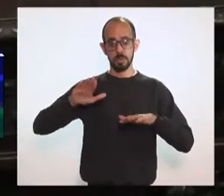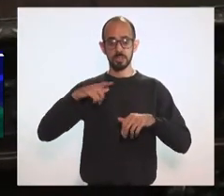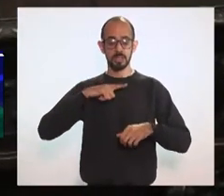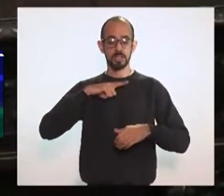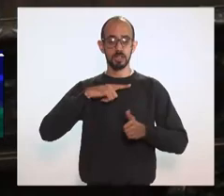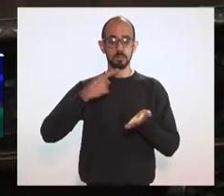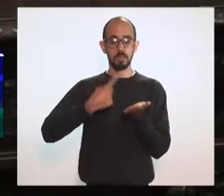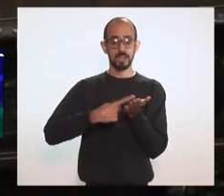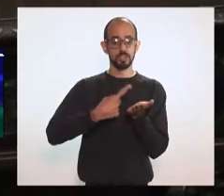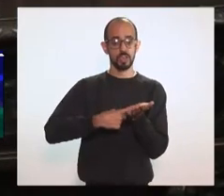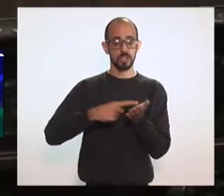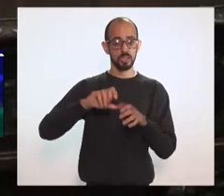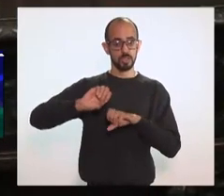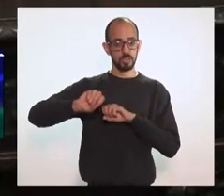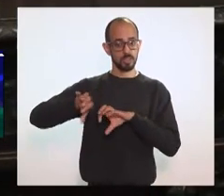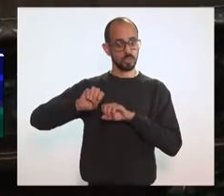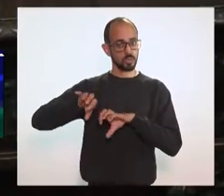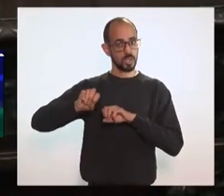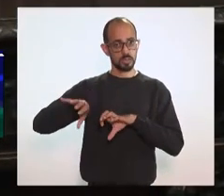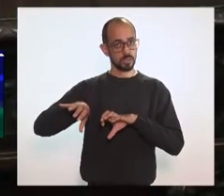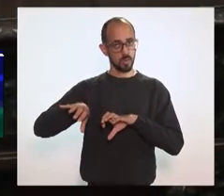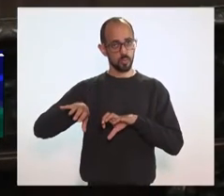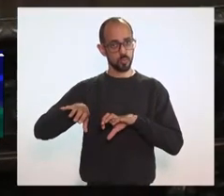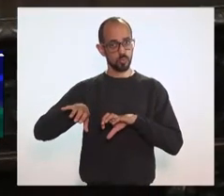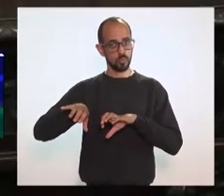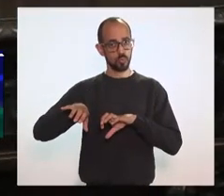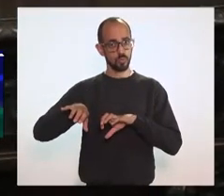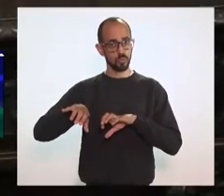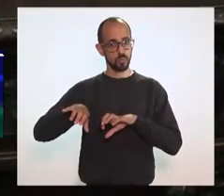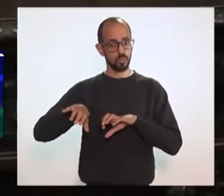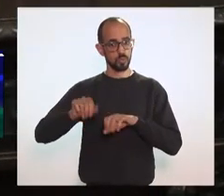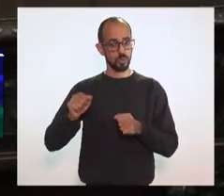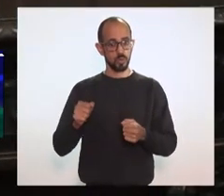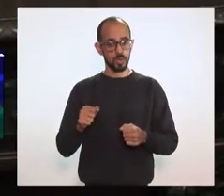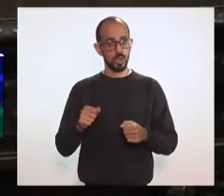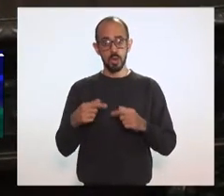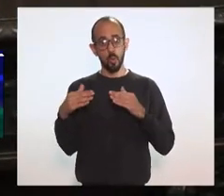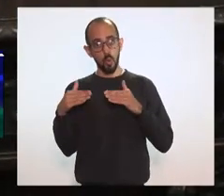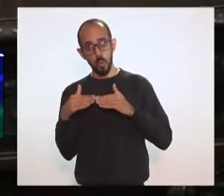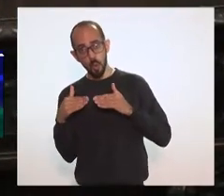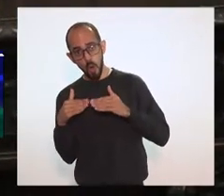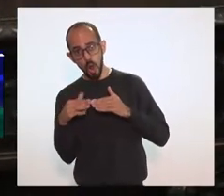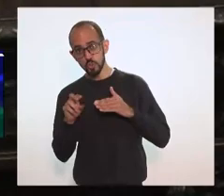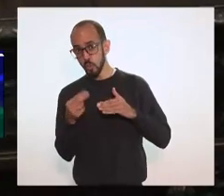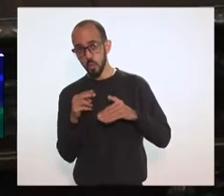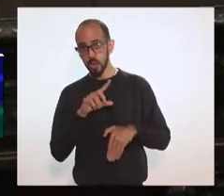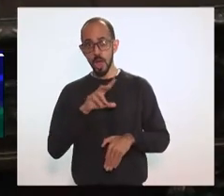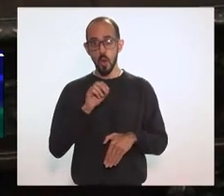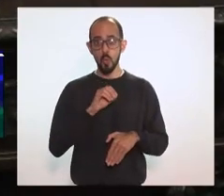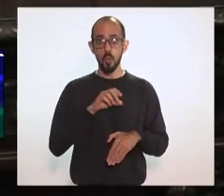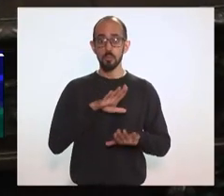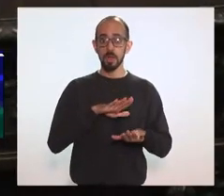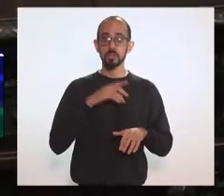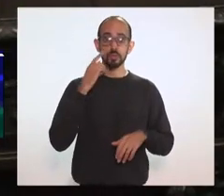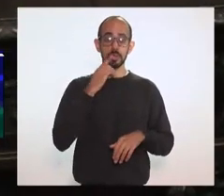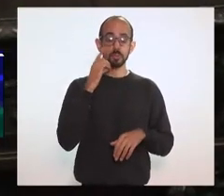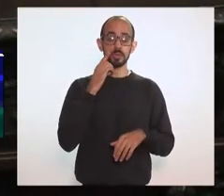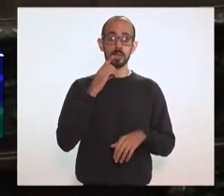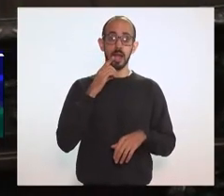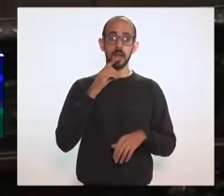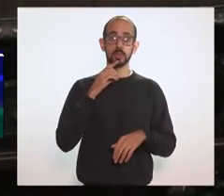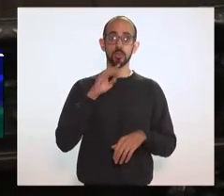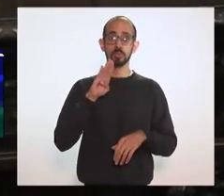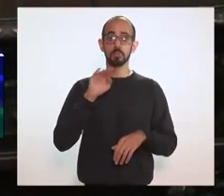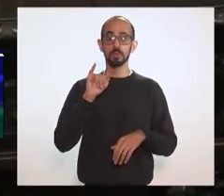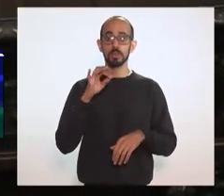educação. Concordemos com ela ou não, concordemos com ela na íntegra ou não, mas o deputado, o ex-deputado Ponte Pitencourt tem uma agenda